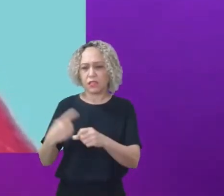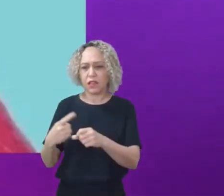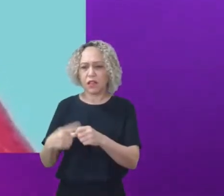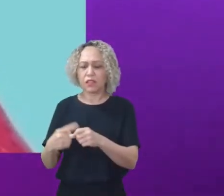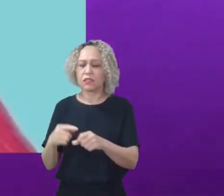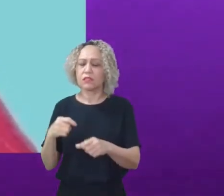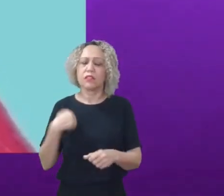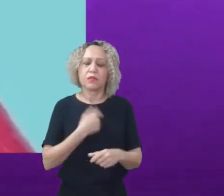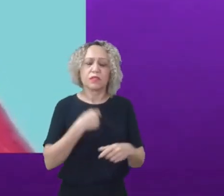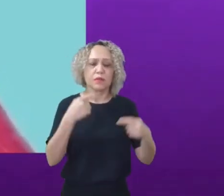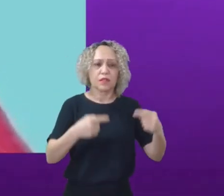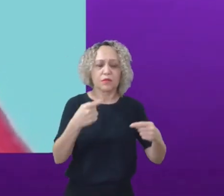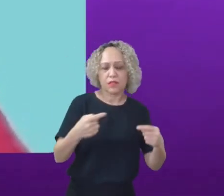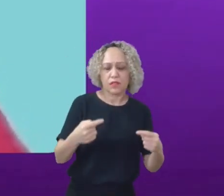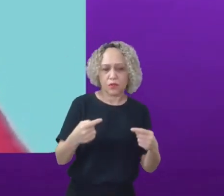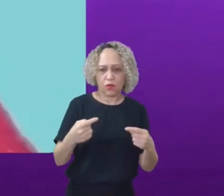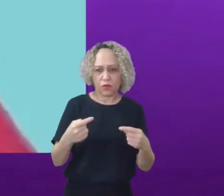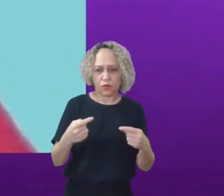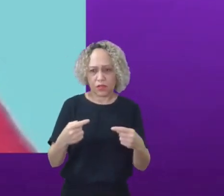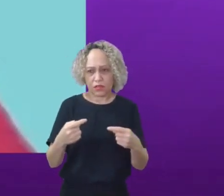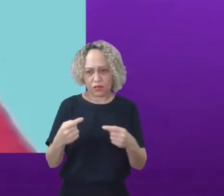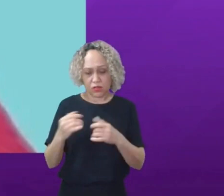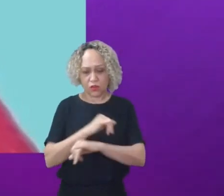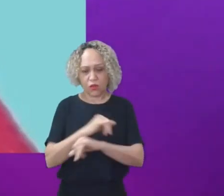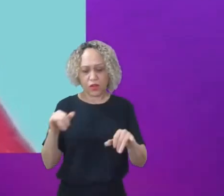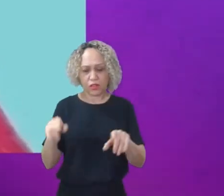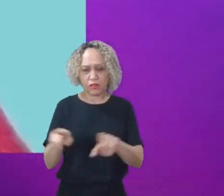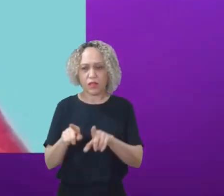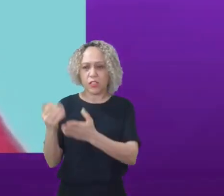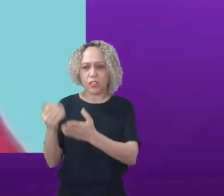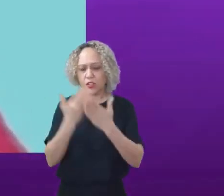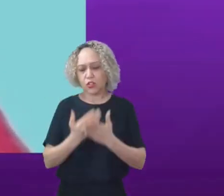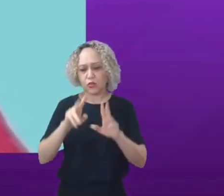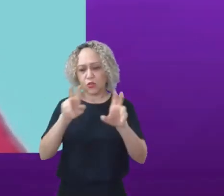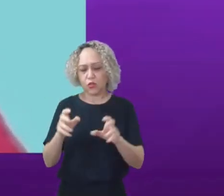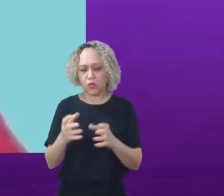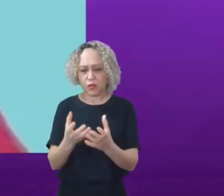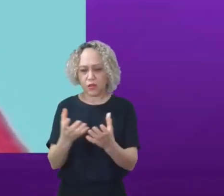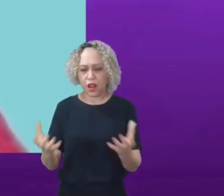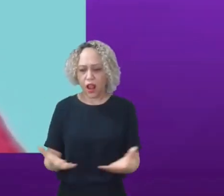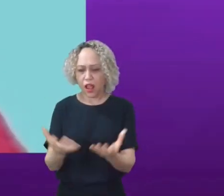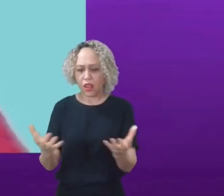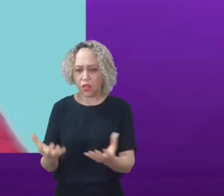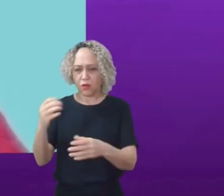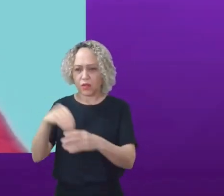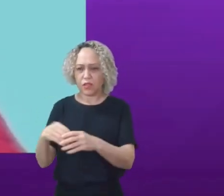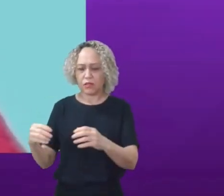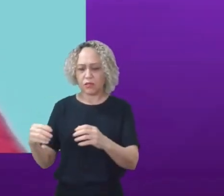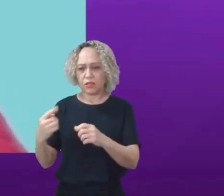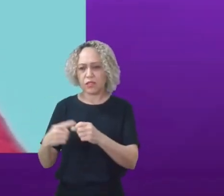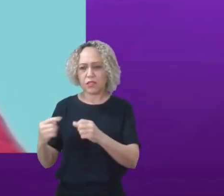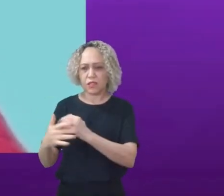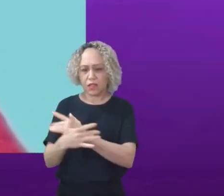e de estudo sobre a questão das hortas urbanas. Segundo, um envolvimento do poder local, ou seja, dos